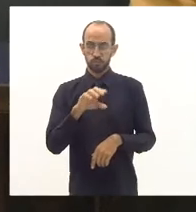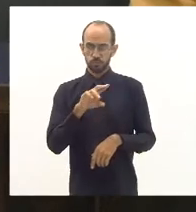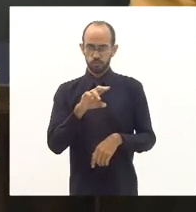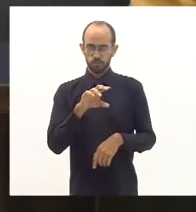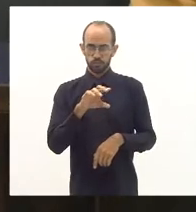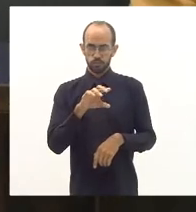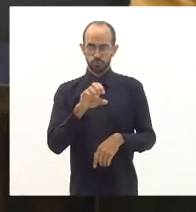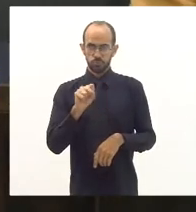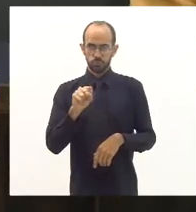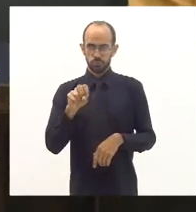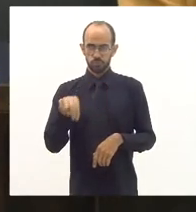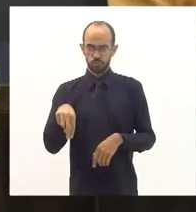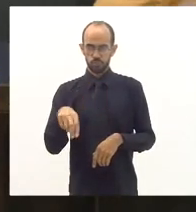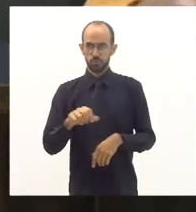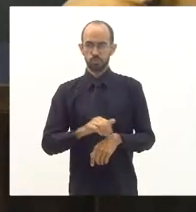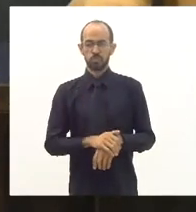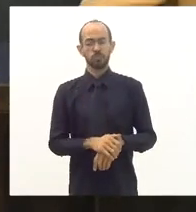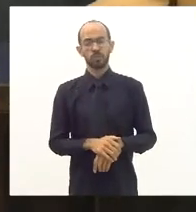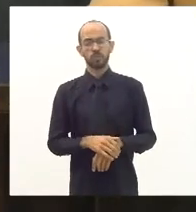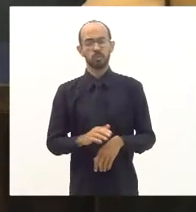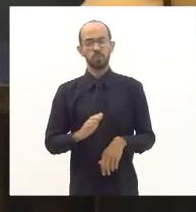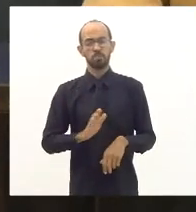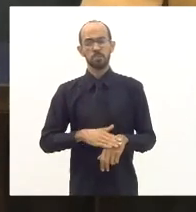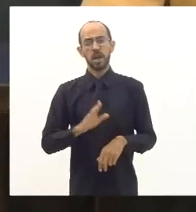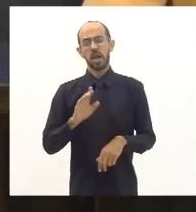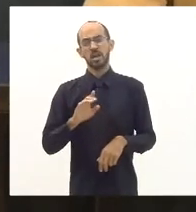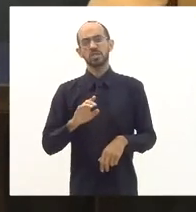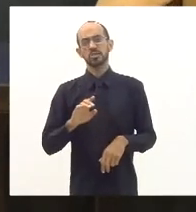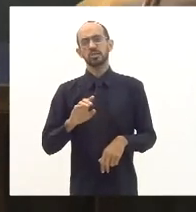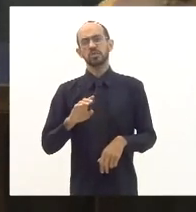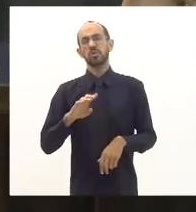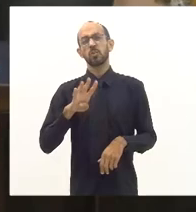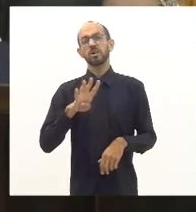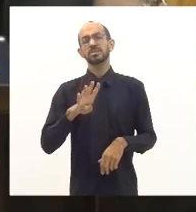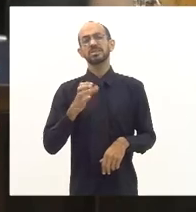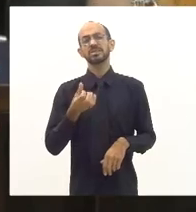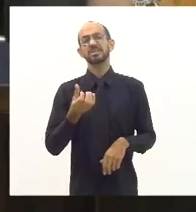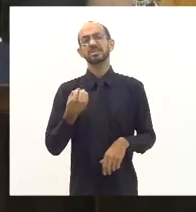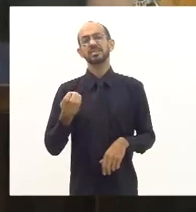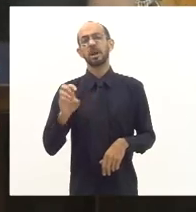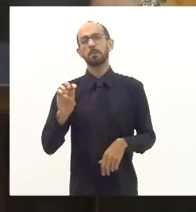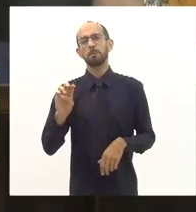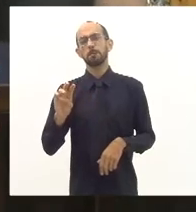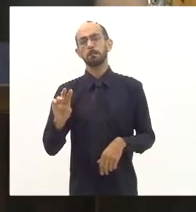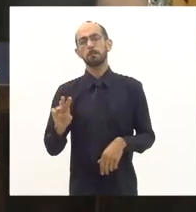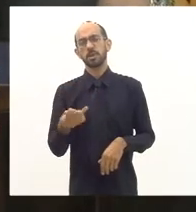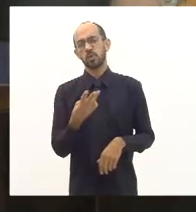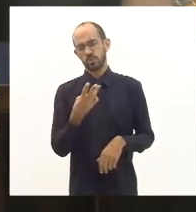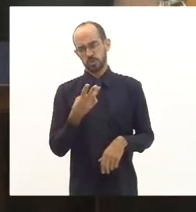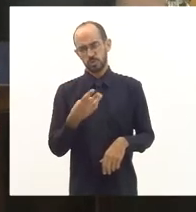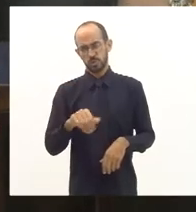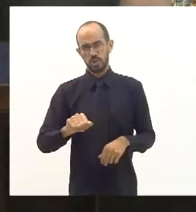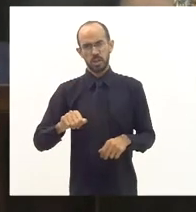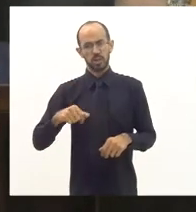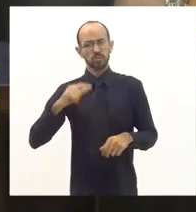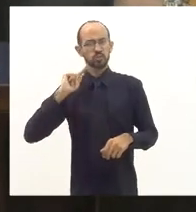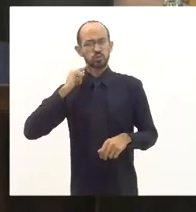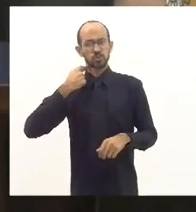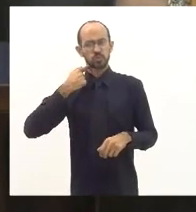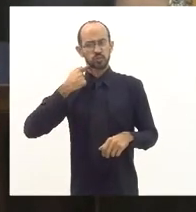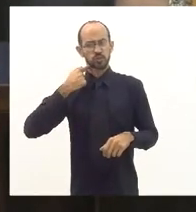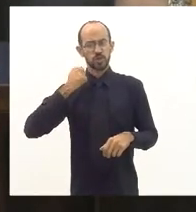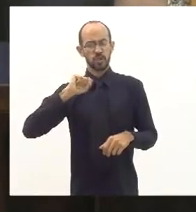1,1 bilhão, e o da CSN foi de 460 milhões. Eram as maiores poluidoras da Baía de Guanabara, do Rio Paraíba do